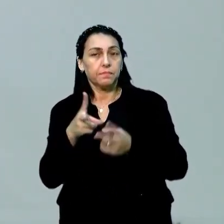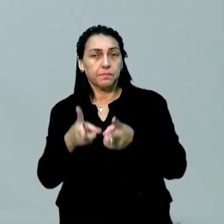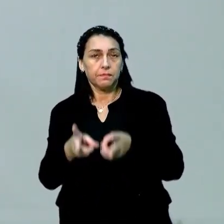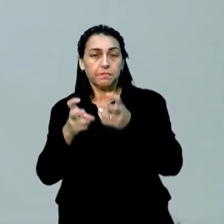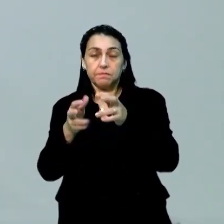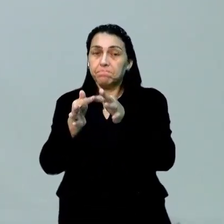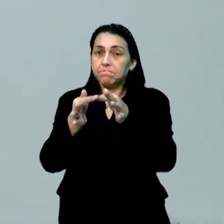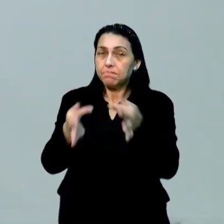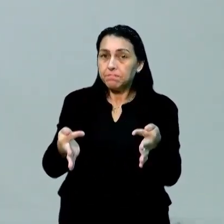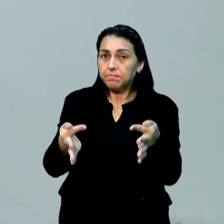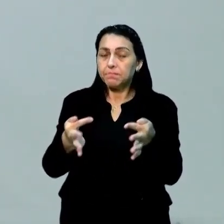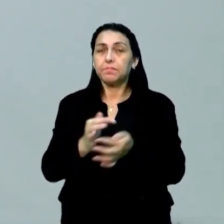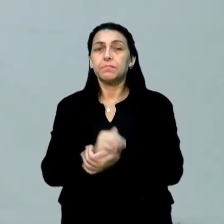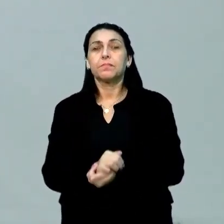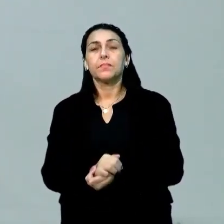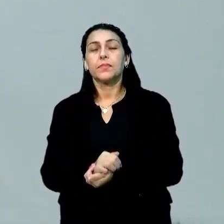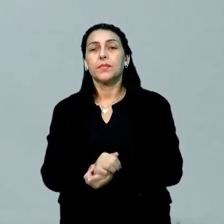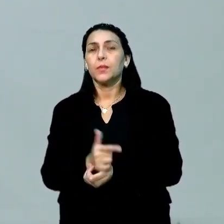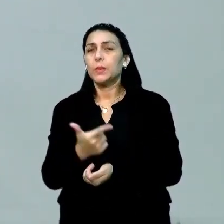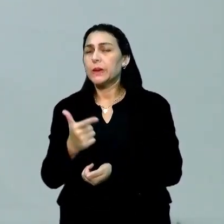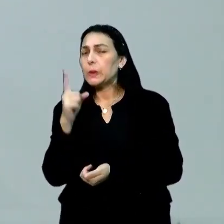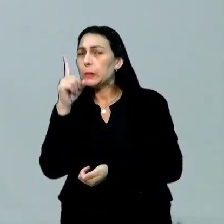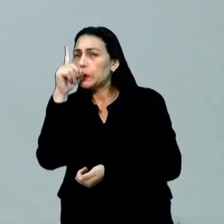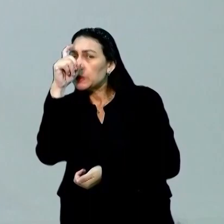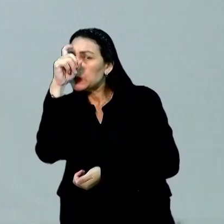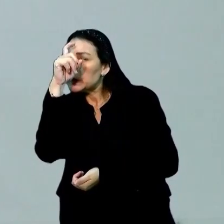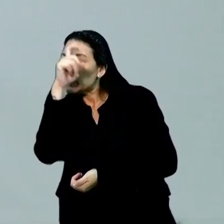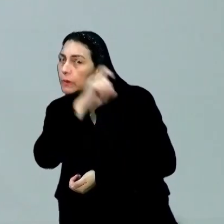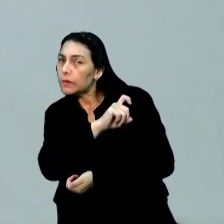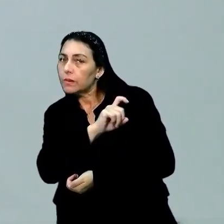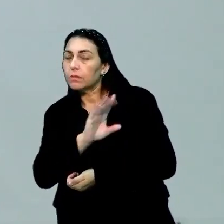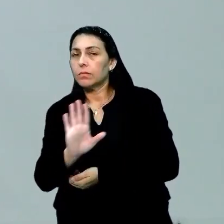bem simples, não tem muita dificuldade.